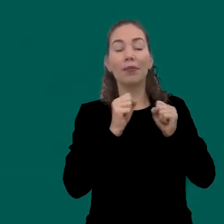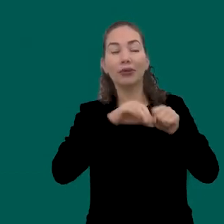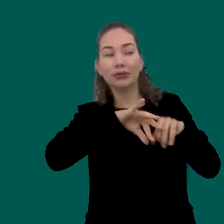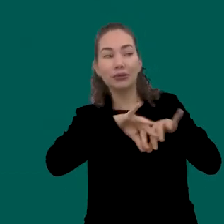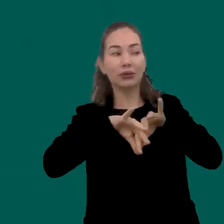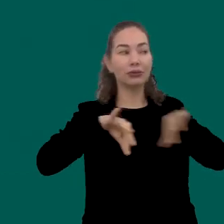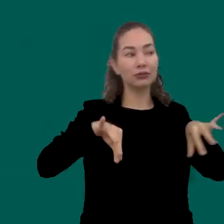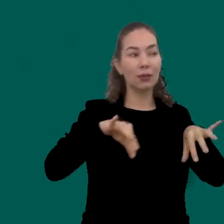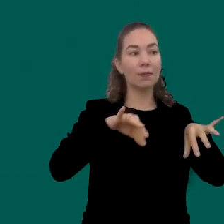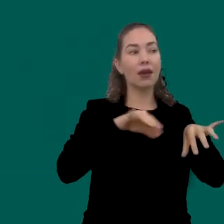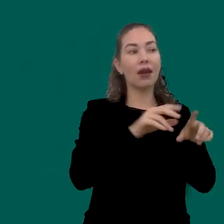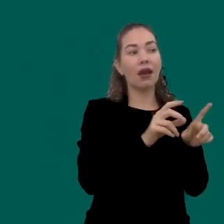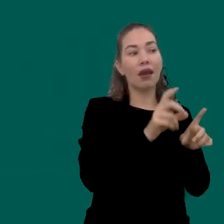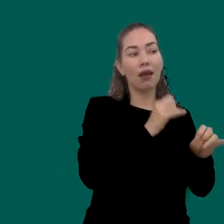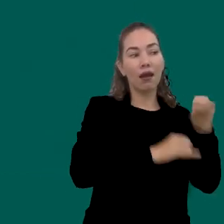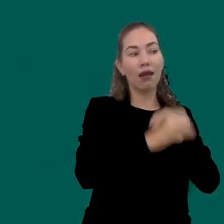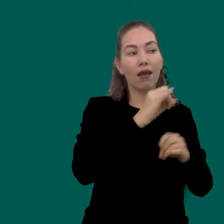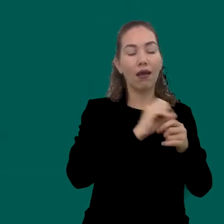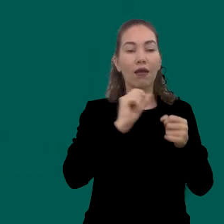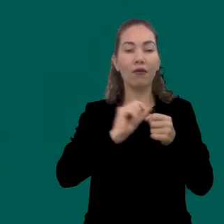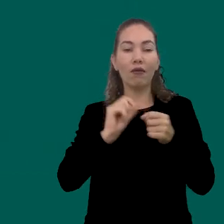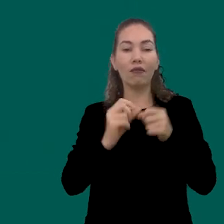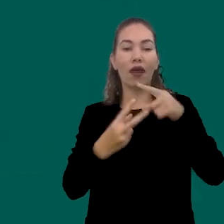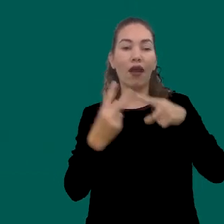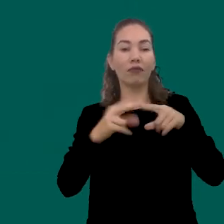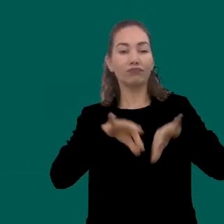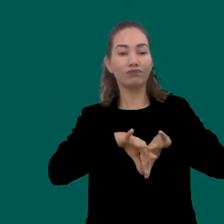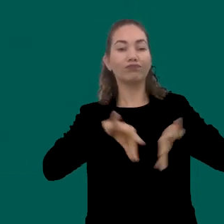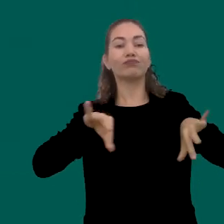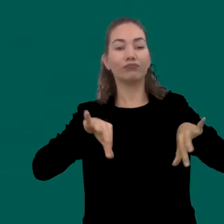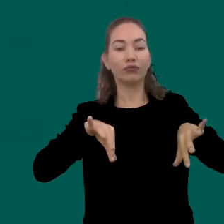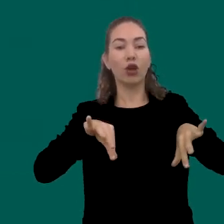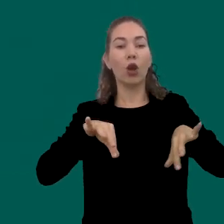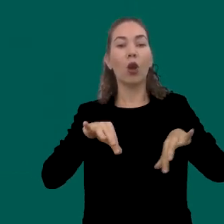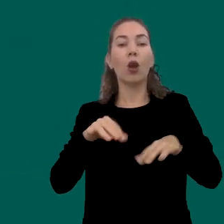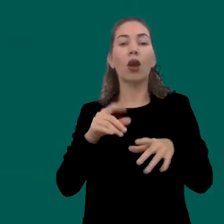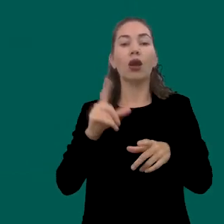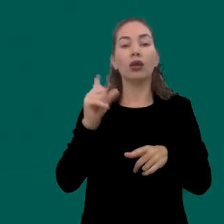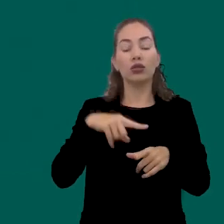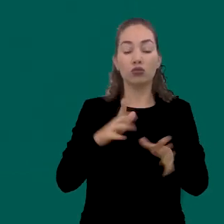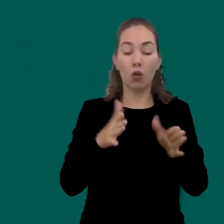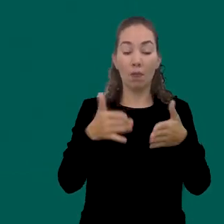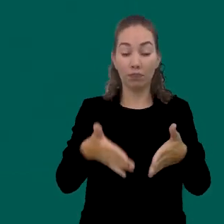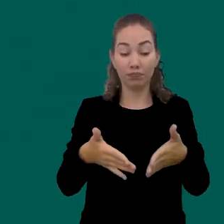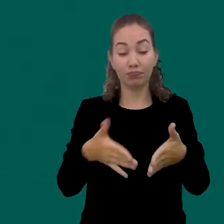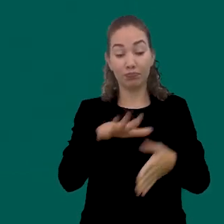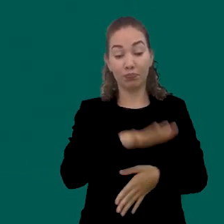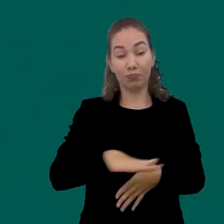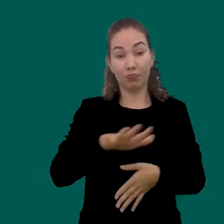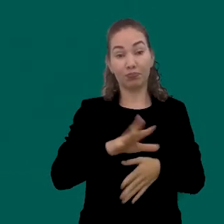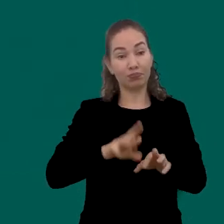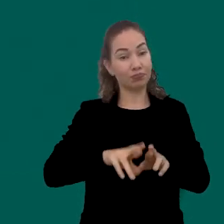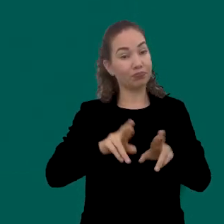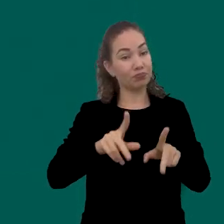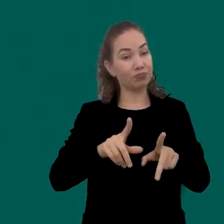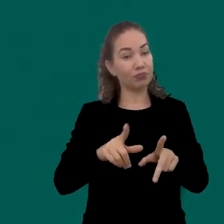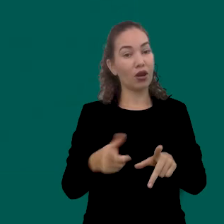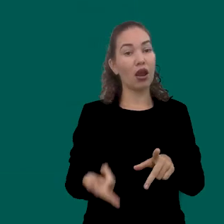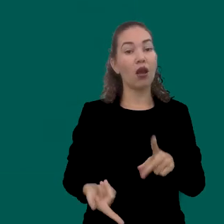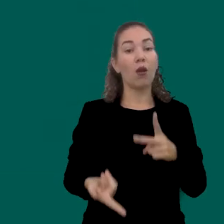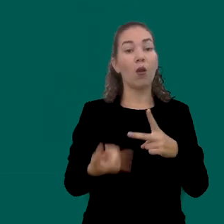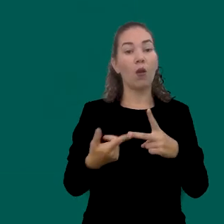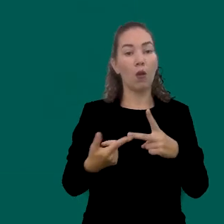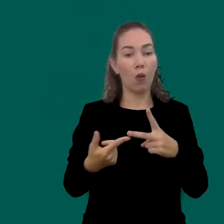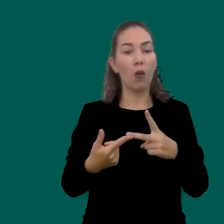pouco o e-commerce, ele faz duas divisões. Isso é interessante porque pega públicos distintos. Quanto à questão do